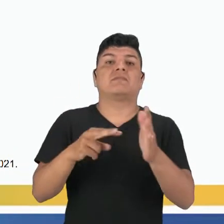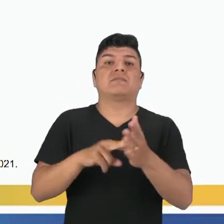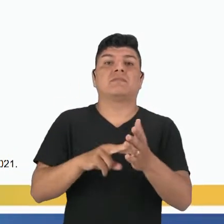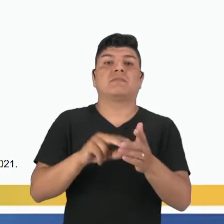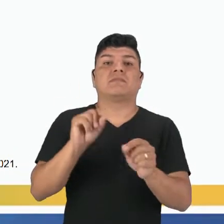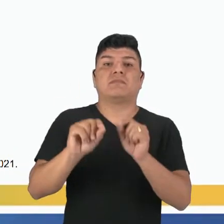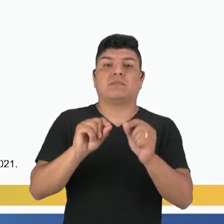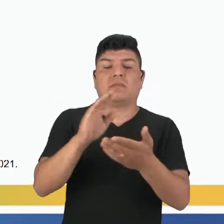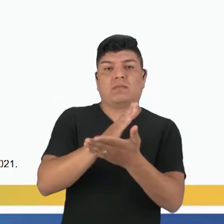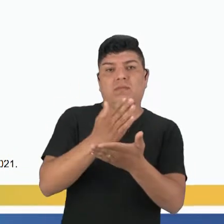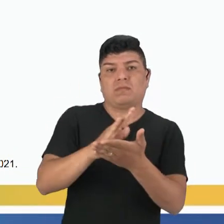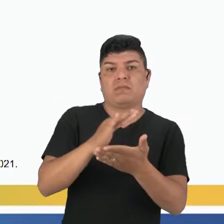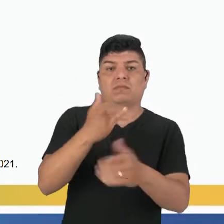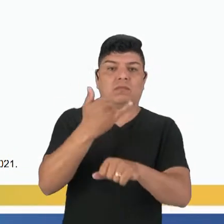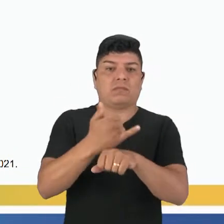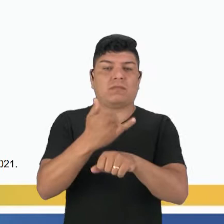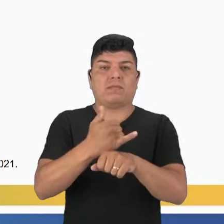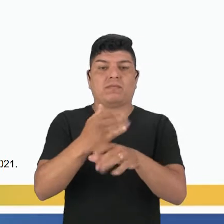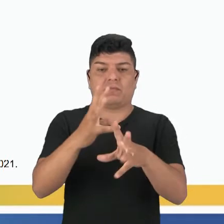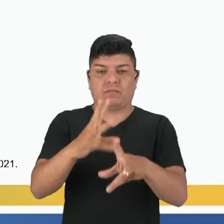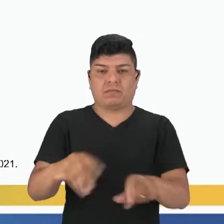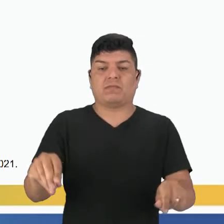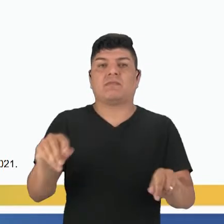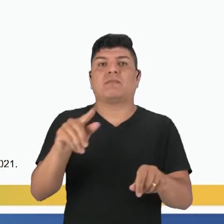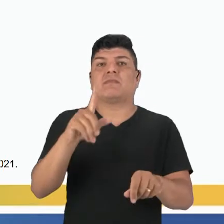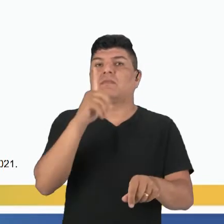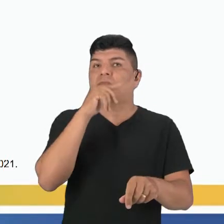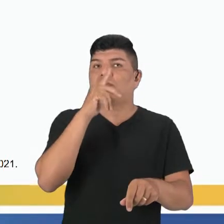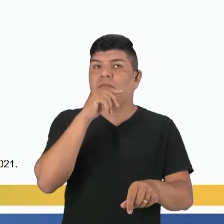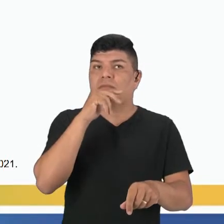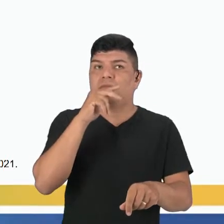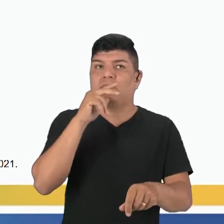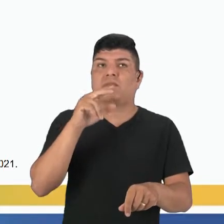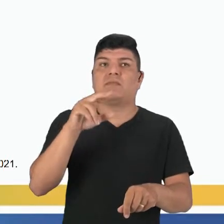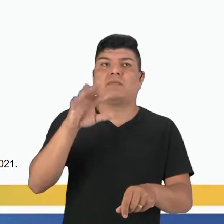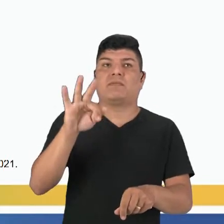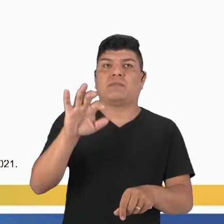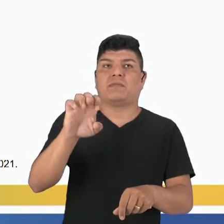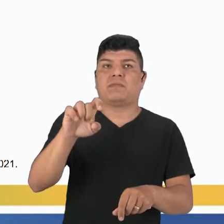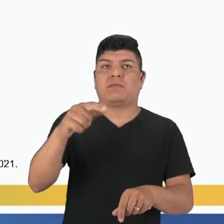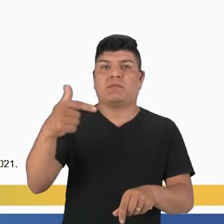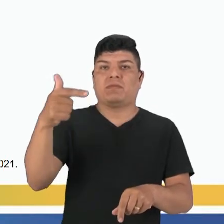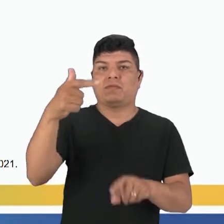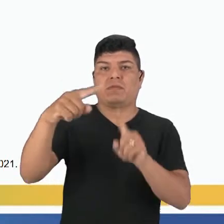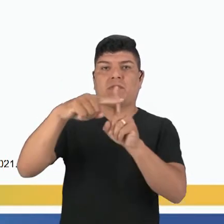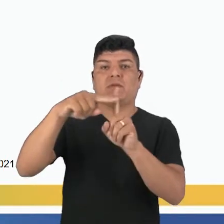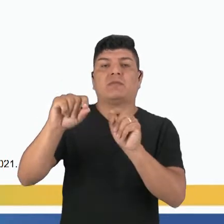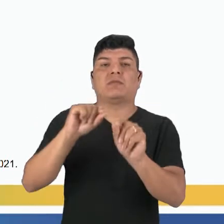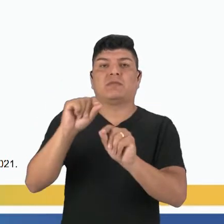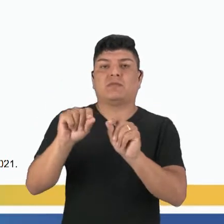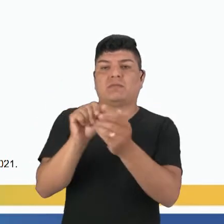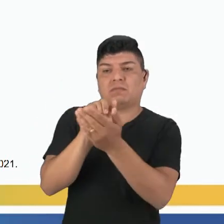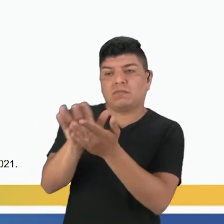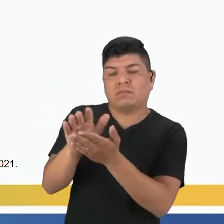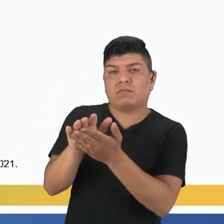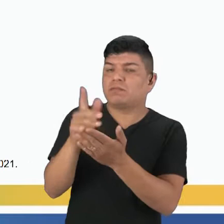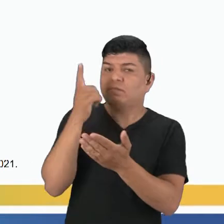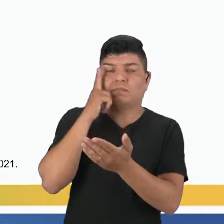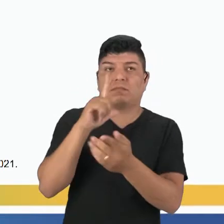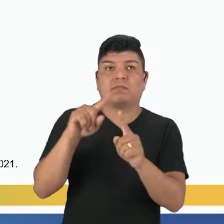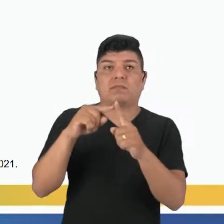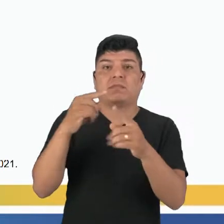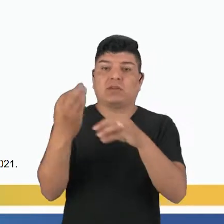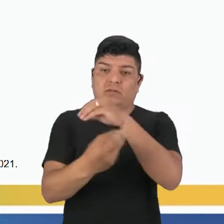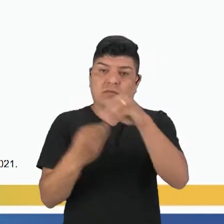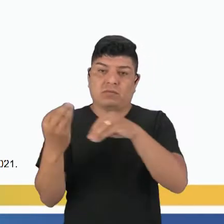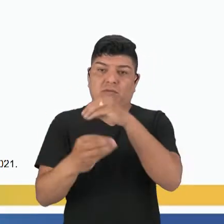significa isso? Tem alguns metais que podem ser solúveis na água. O íon de ferro 2, por exemplo, é solúvel na água, não dá para tirar da água. Só que quando ele reage